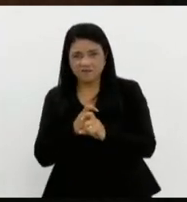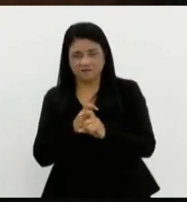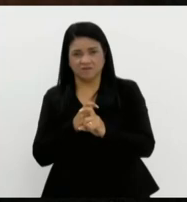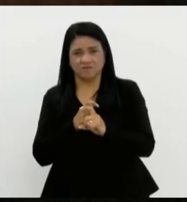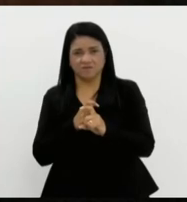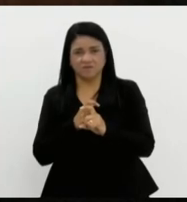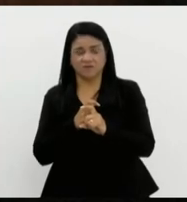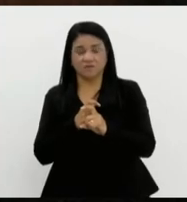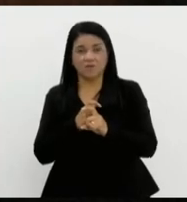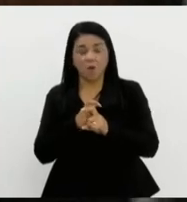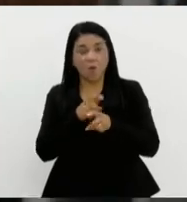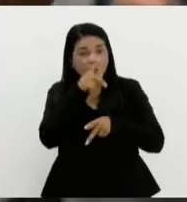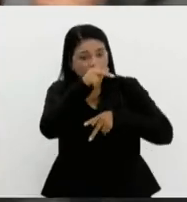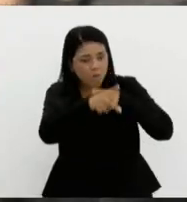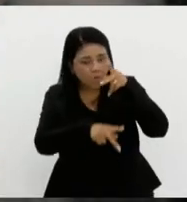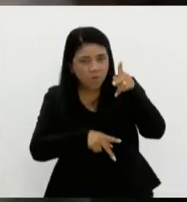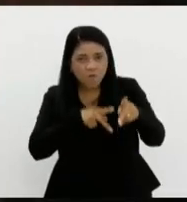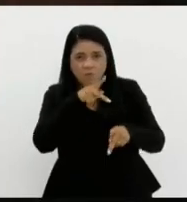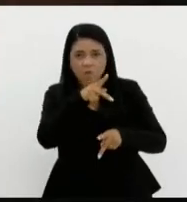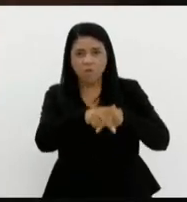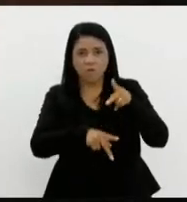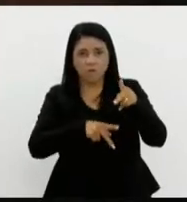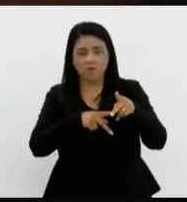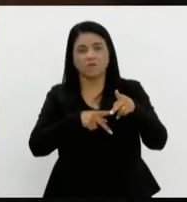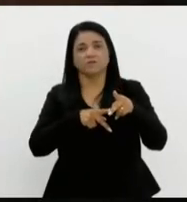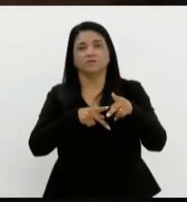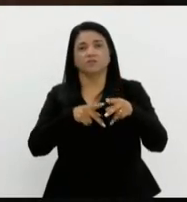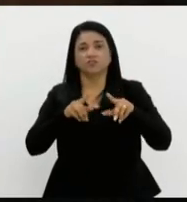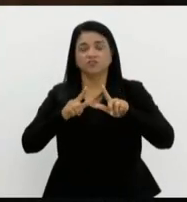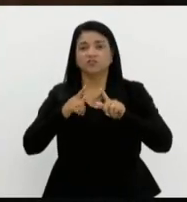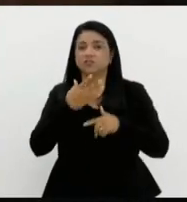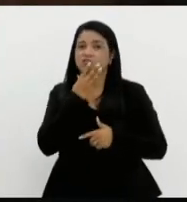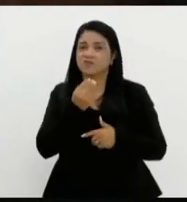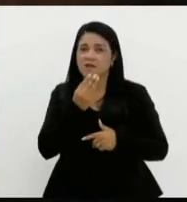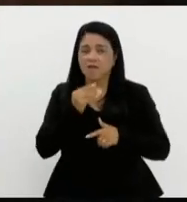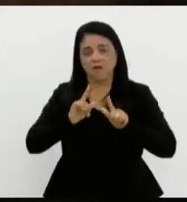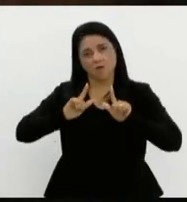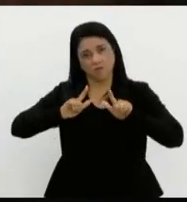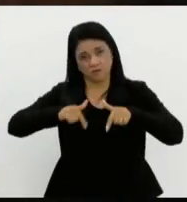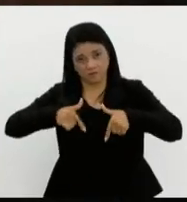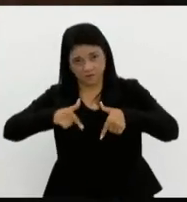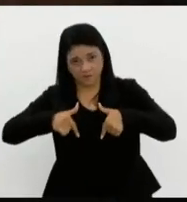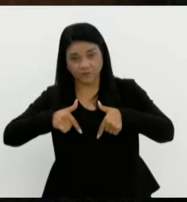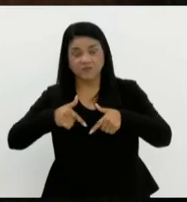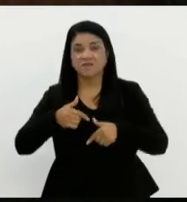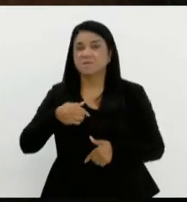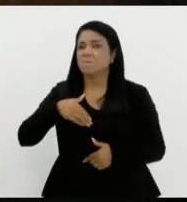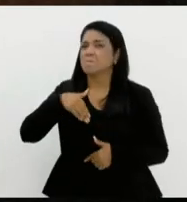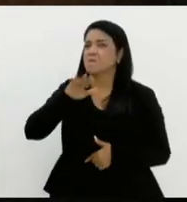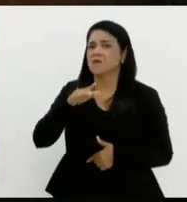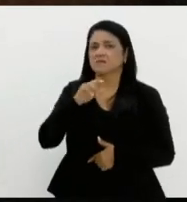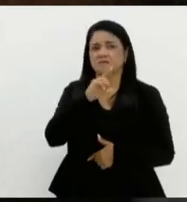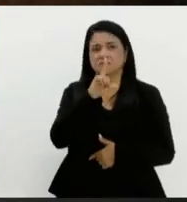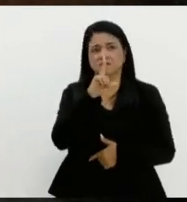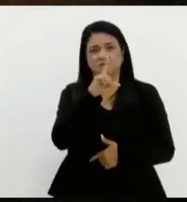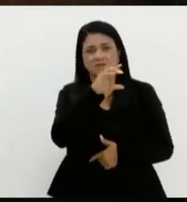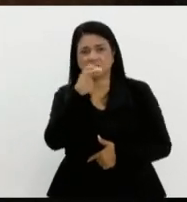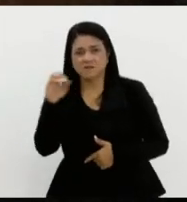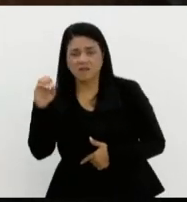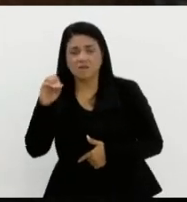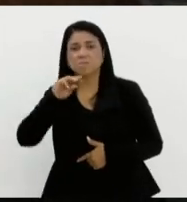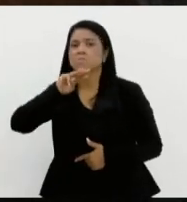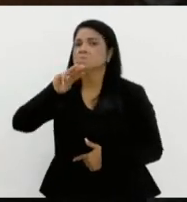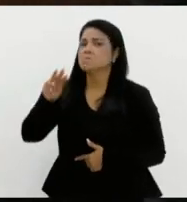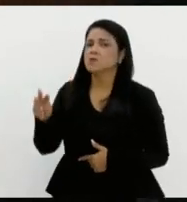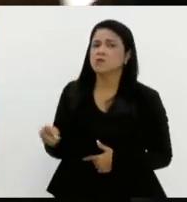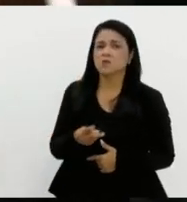uma nação, a nação de Israel, com mais de 6 milhões, deputado Márcio Gualberto, de judeus